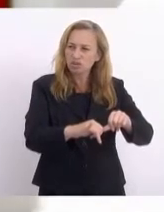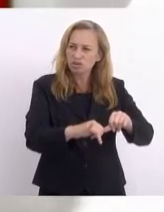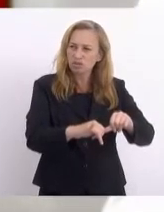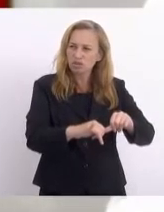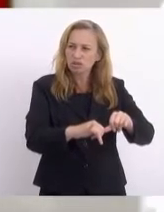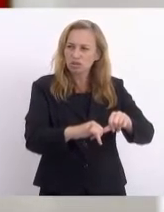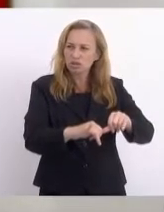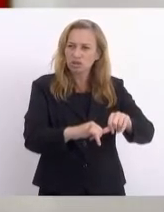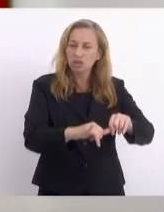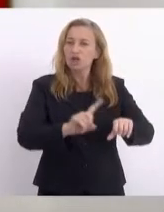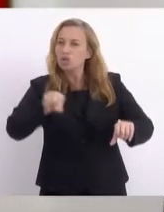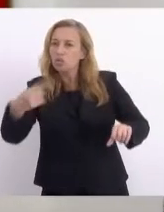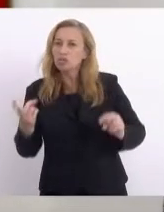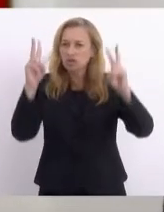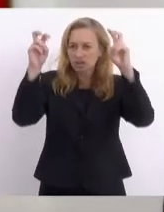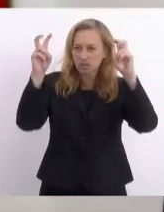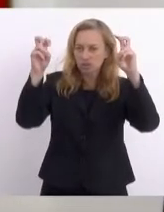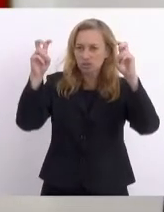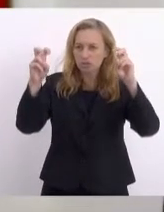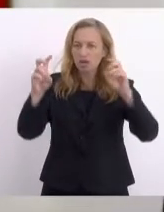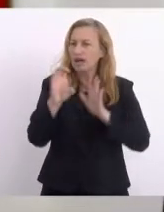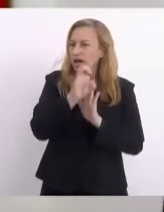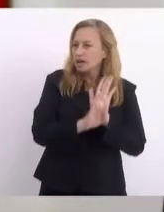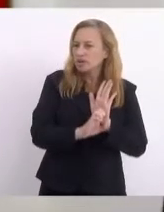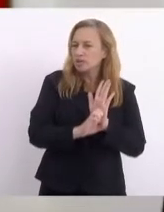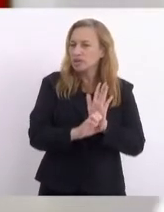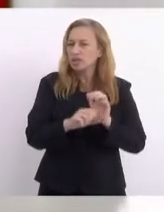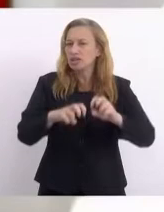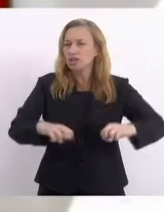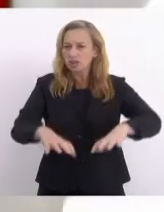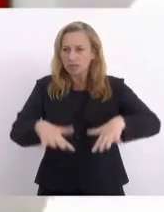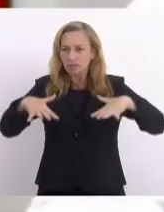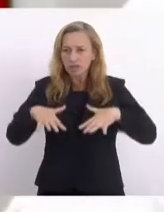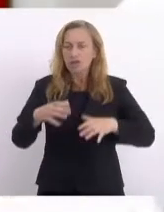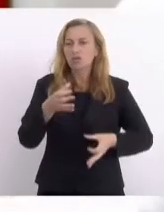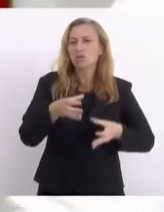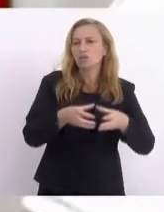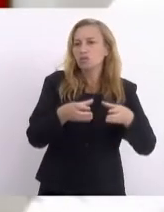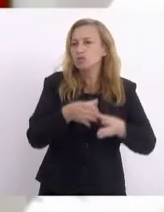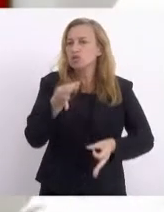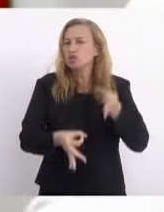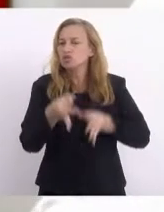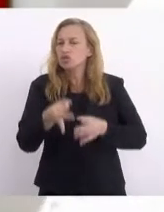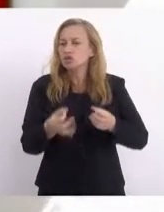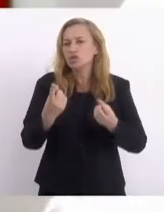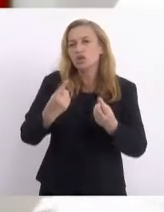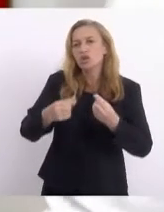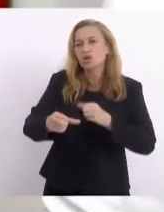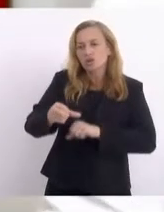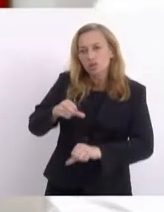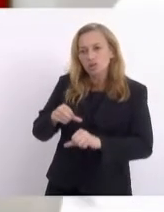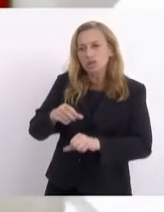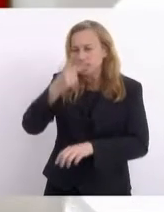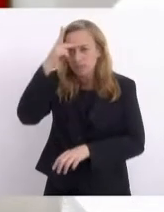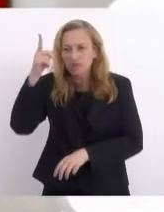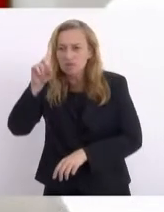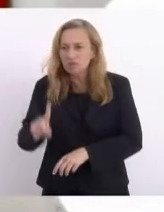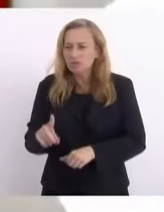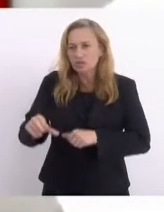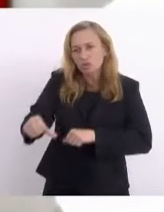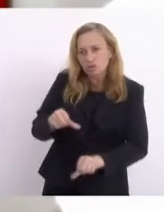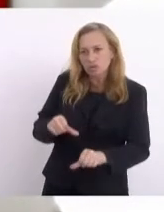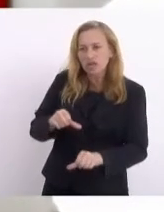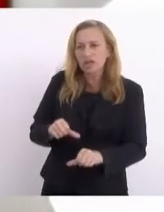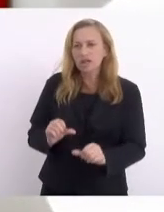providências. Parecer a emenda de plenário das comissões de Constituição e Justiça, contrária, da pessoa com deficiência,